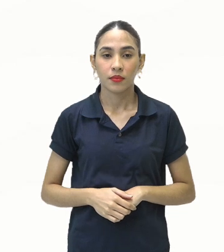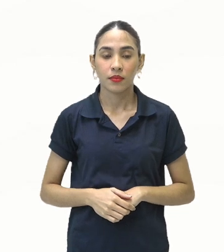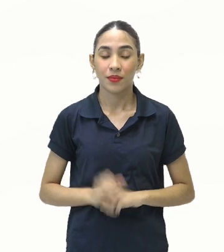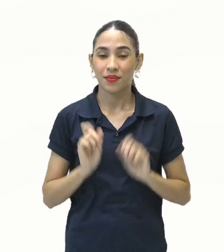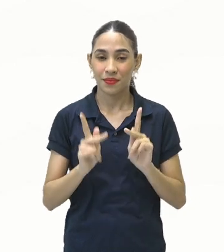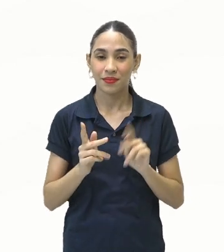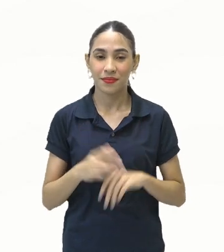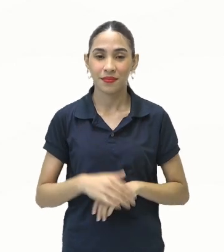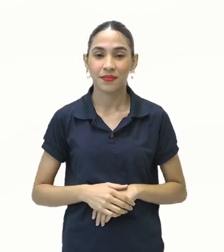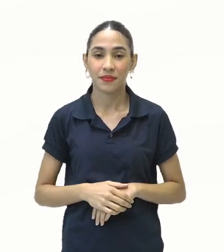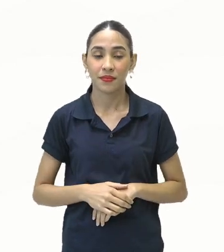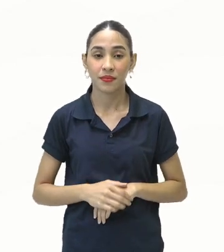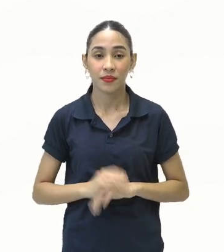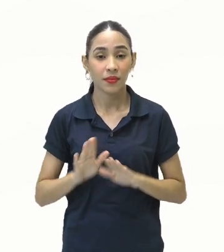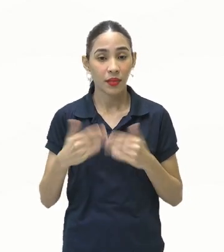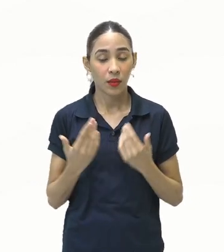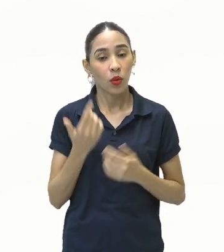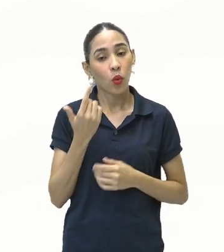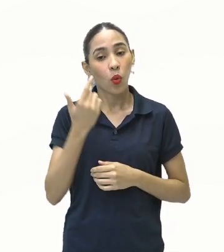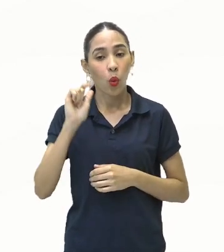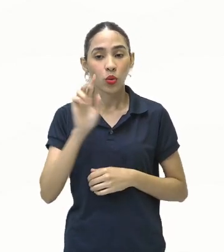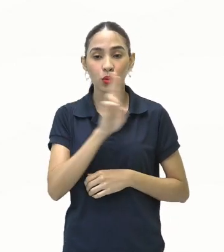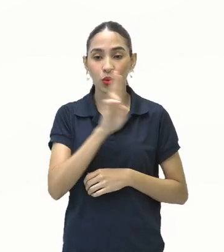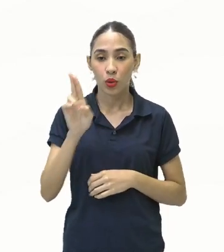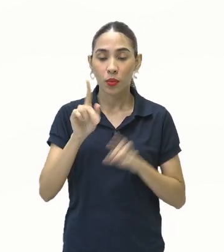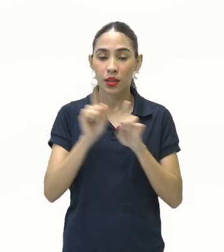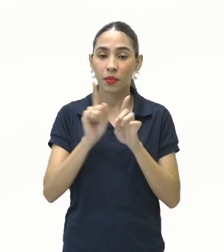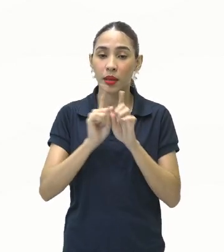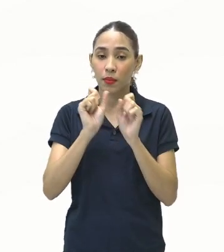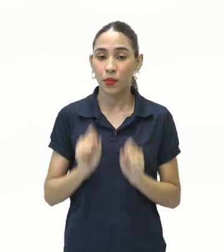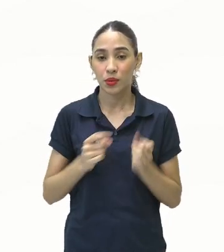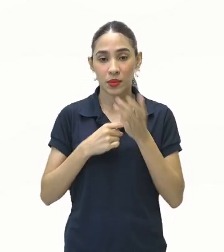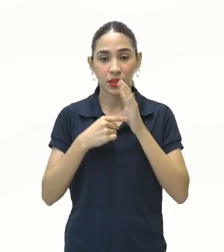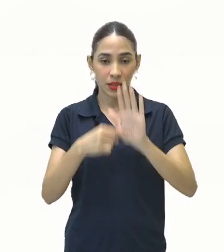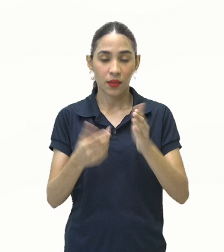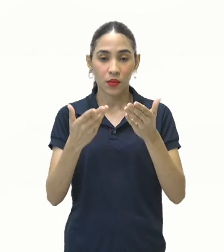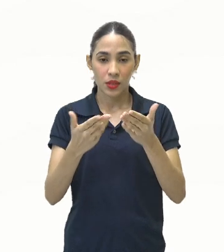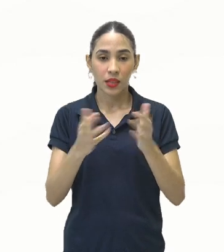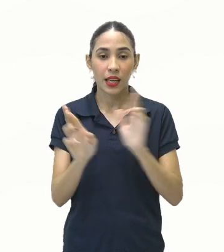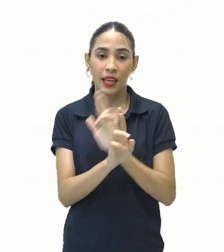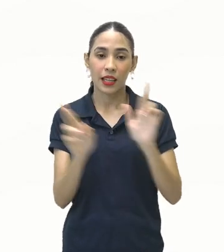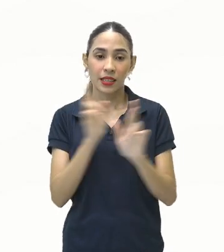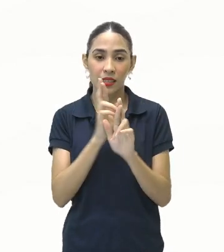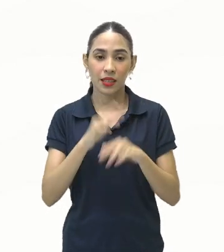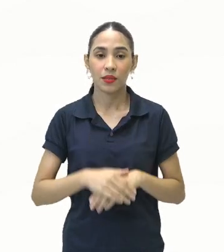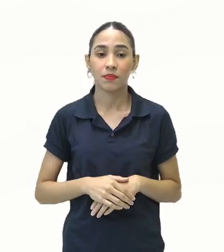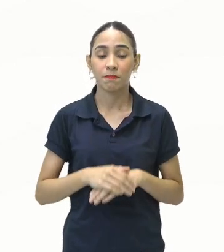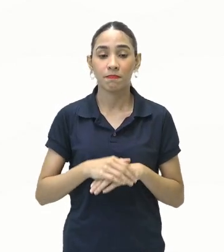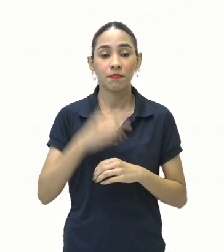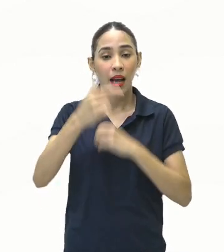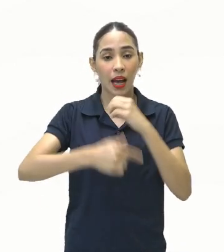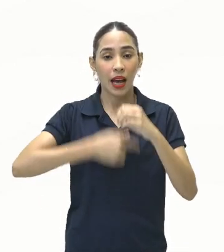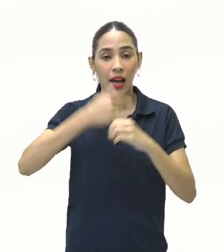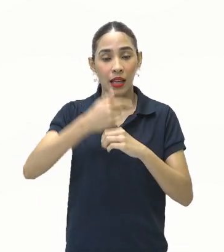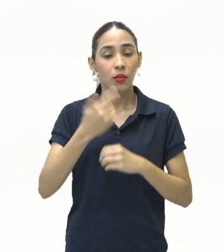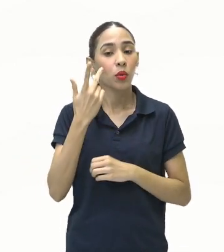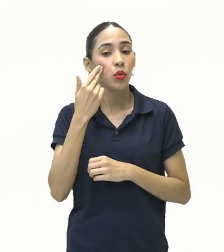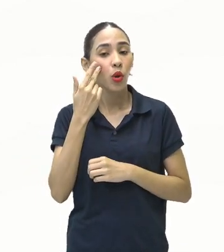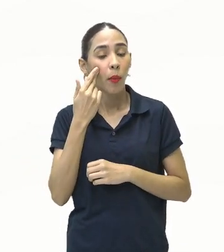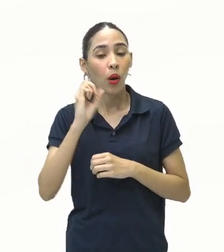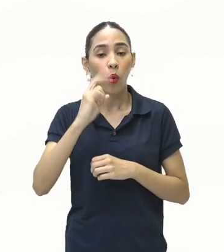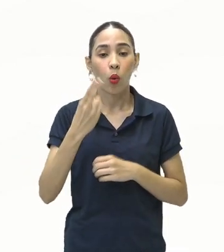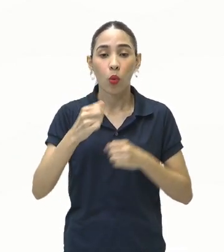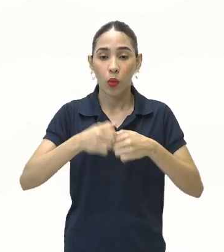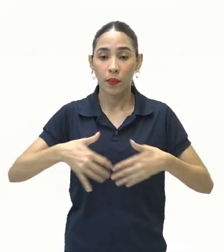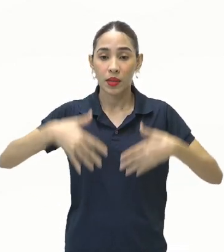Tá bom? Então é um outro nome também que pode aparecer para vocês. Em relação à disposição dos átomos, ele pode ser normal ou ramificada.